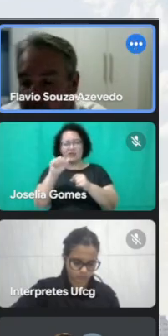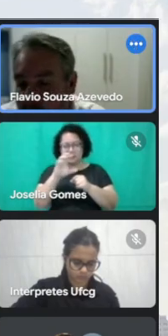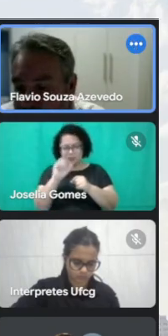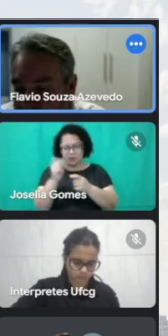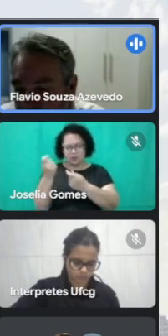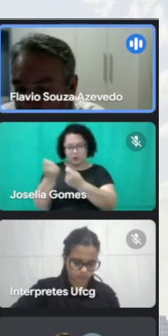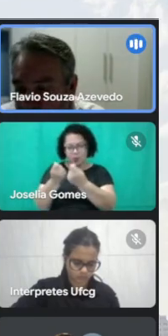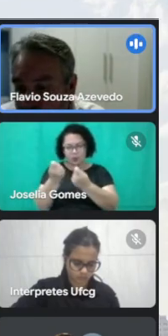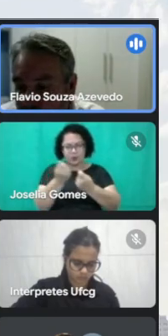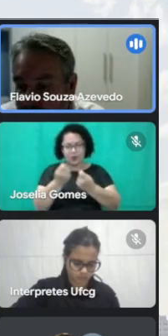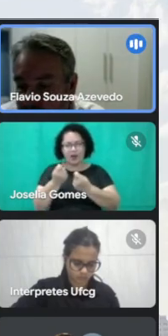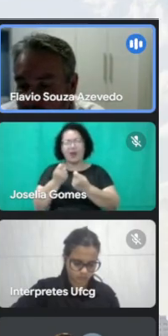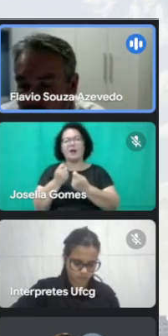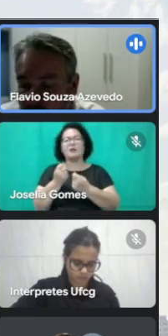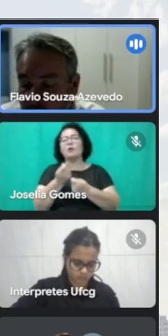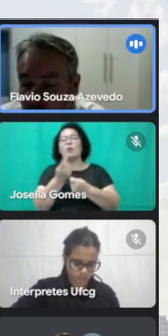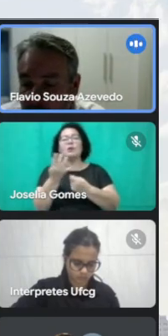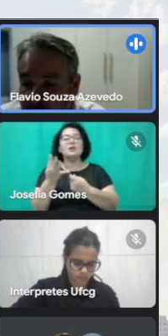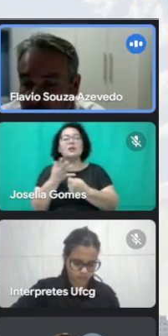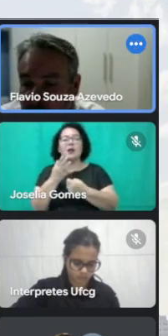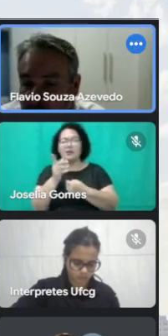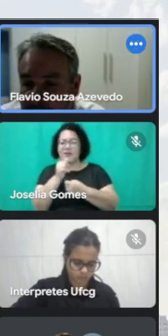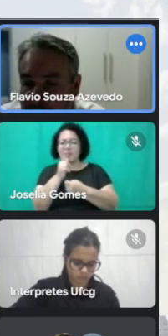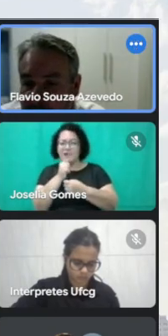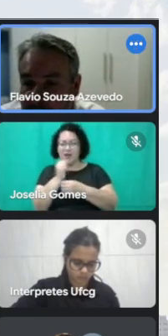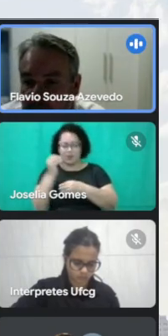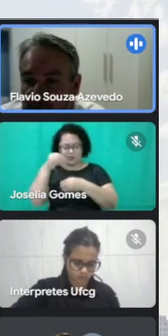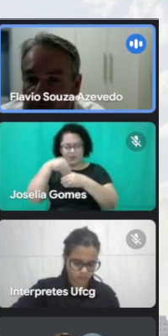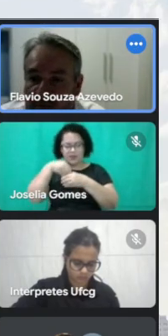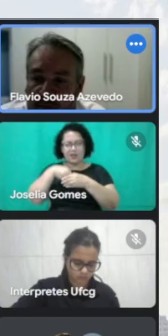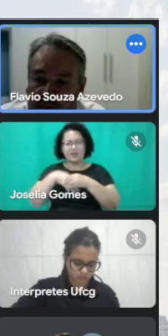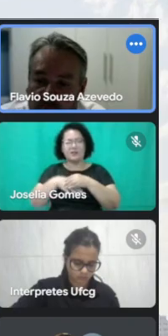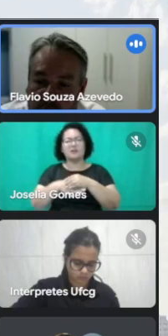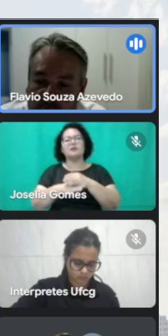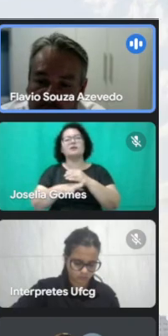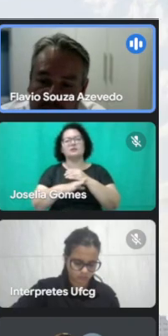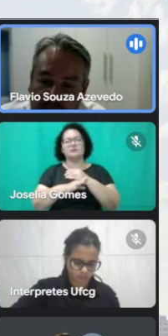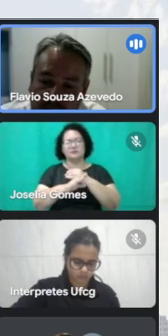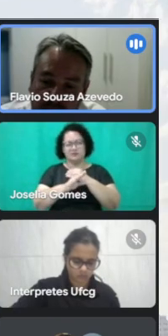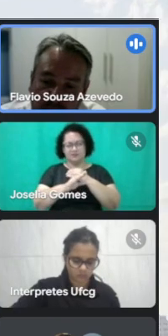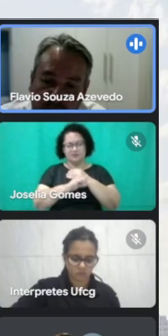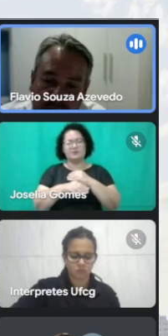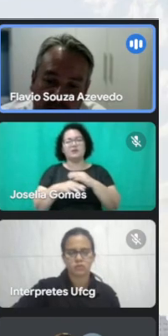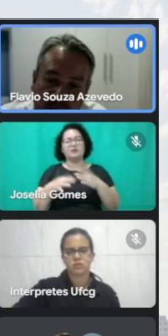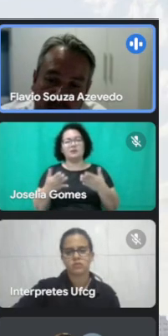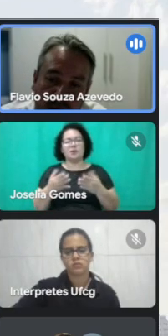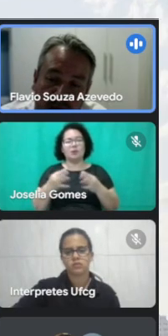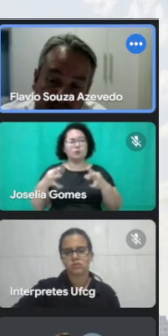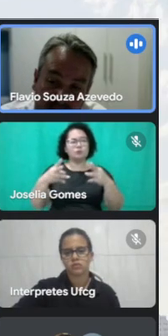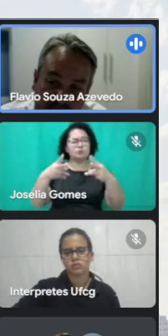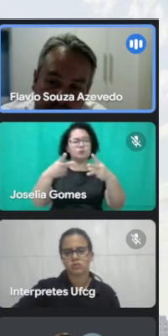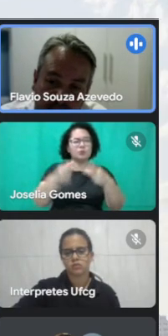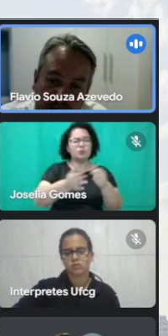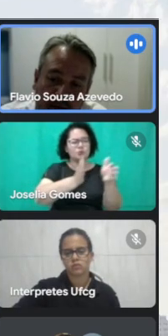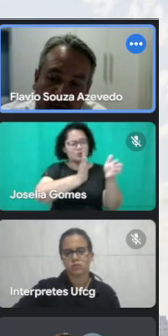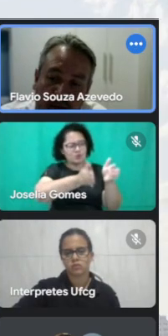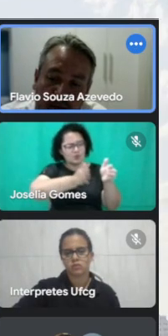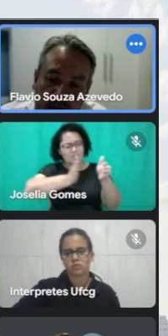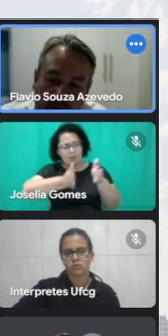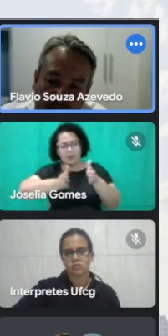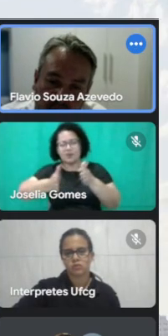e, finalmente, o jardim filtrante completo. Então, todo o processo é um processo simples,